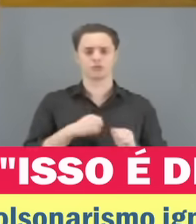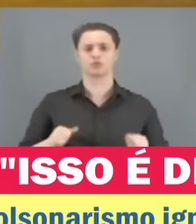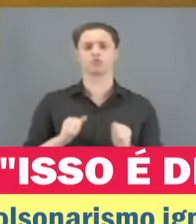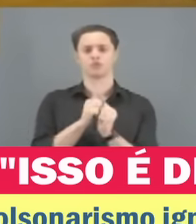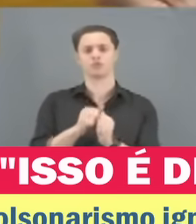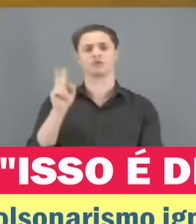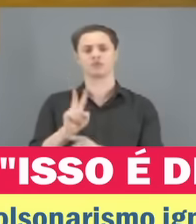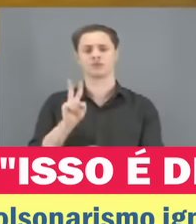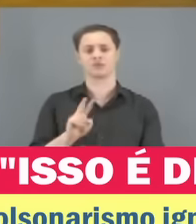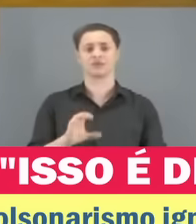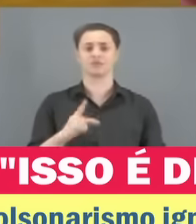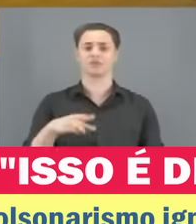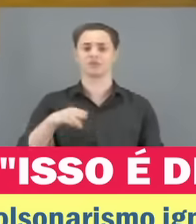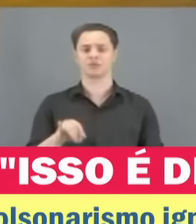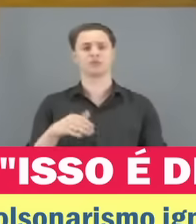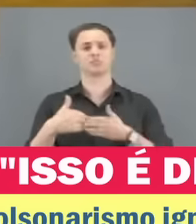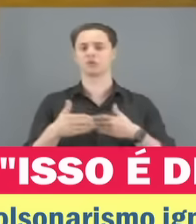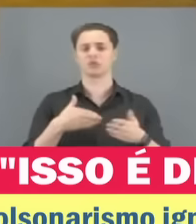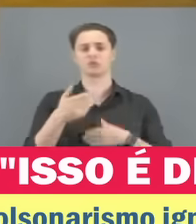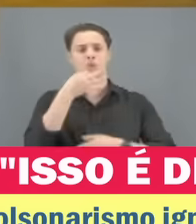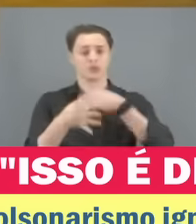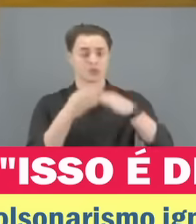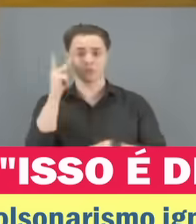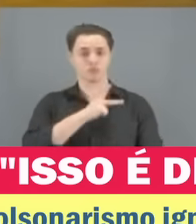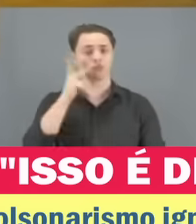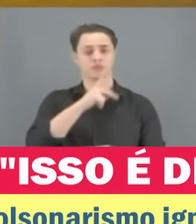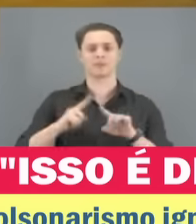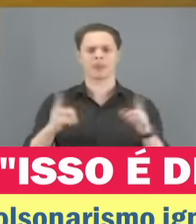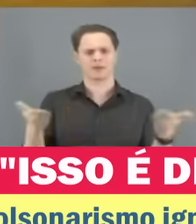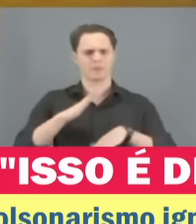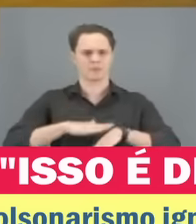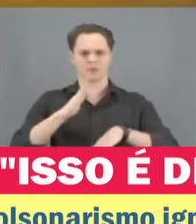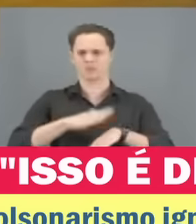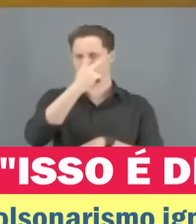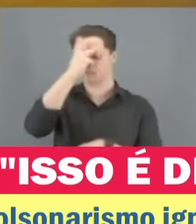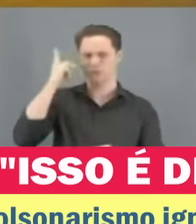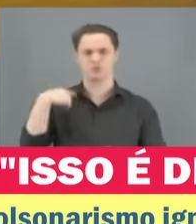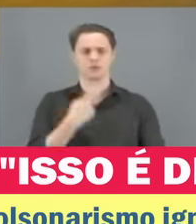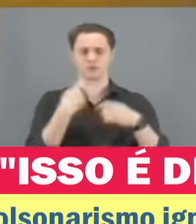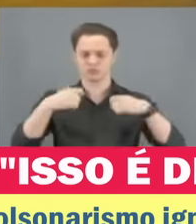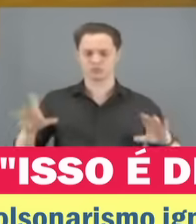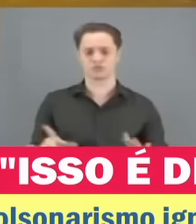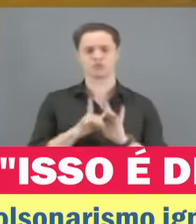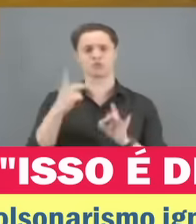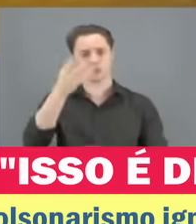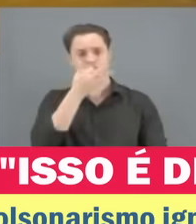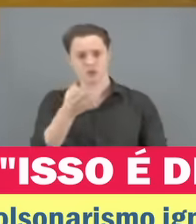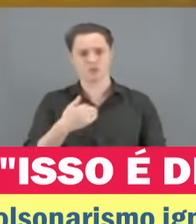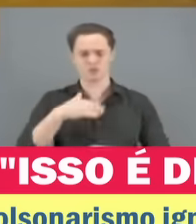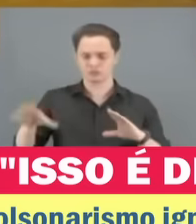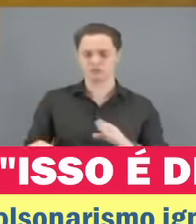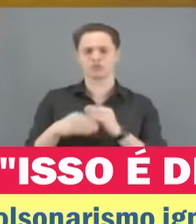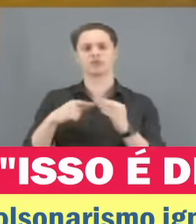CPMI, independentemente das opiniões políticas aqui dentro. Agora, nesse momento, ao invés de nós nos somarmos com a sua opinião, e eu me somo, temos